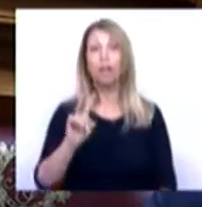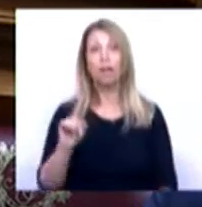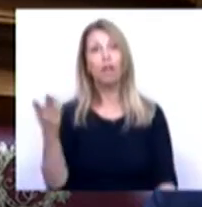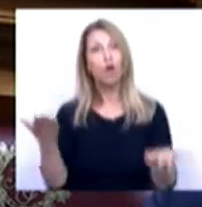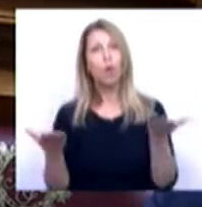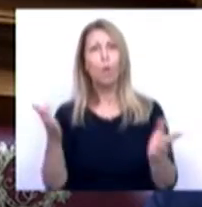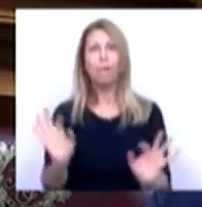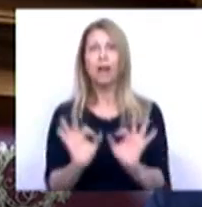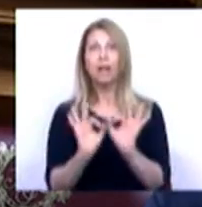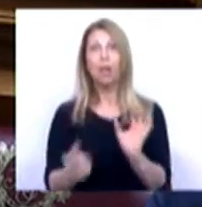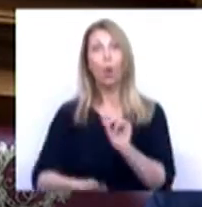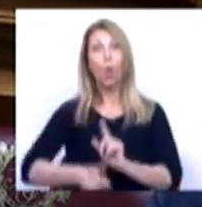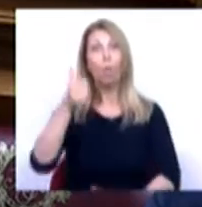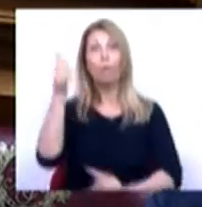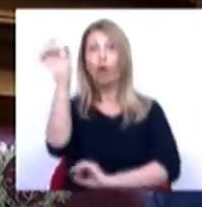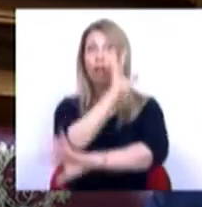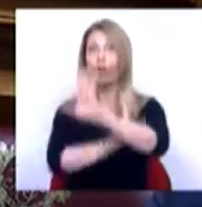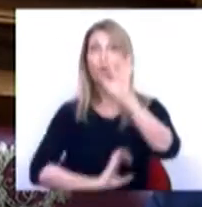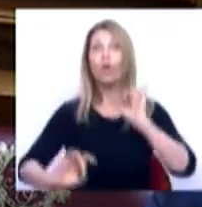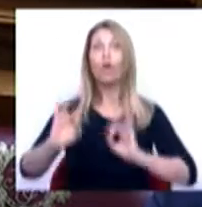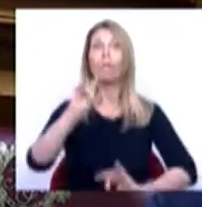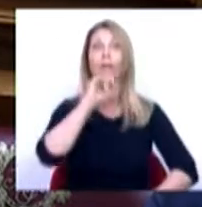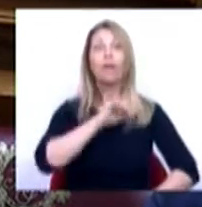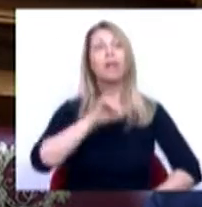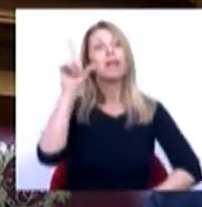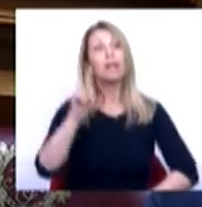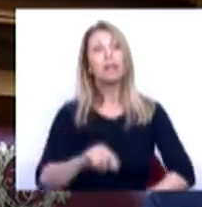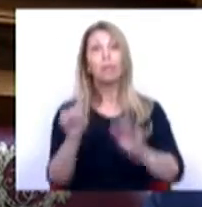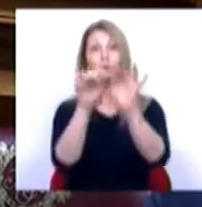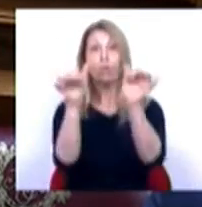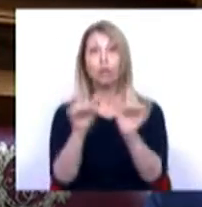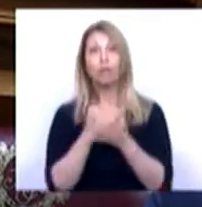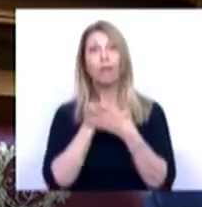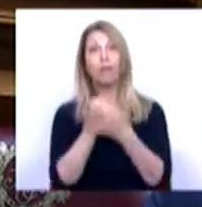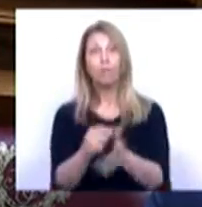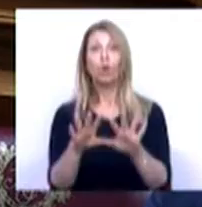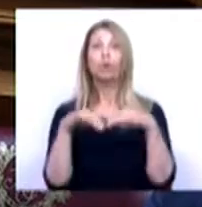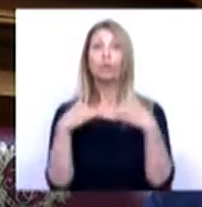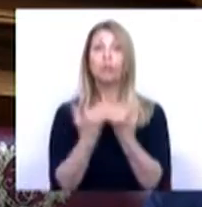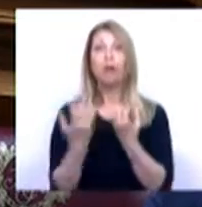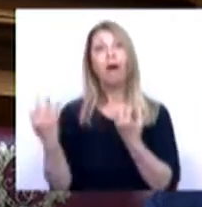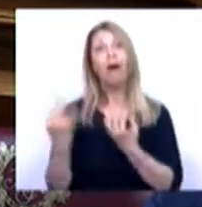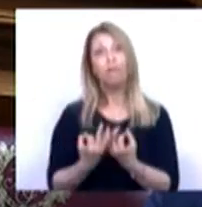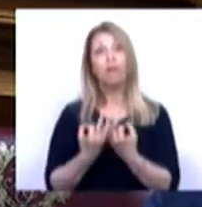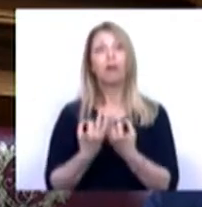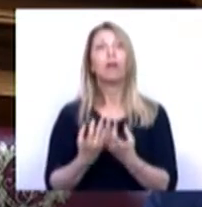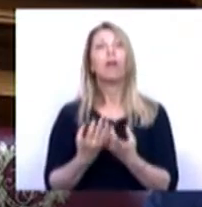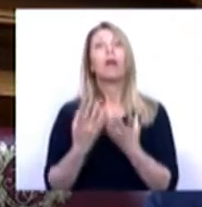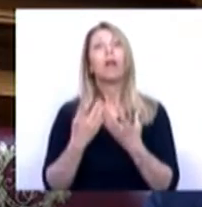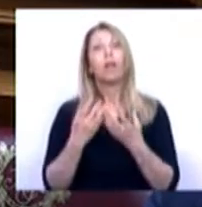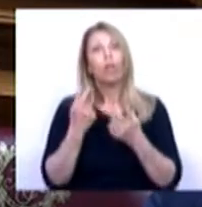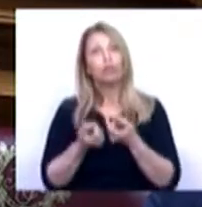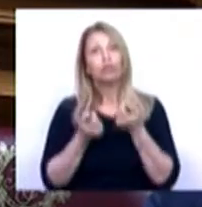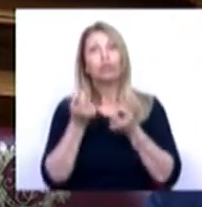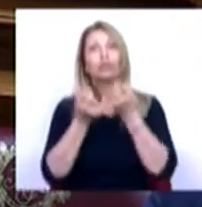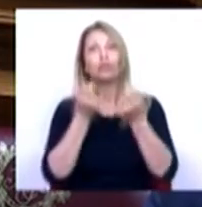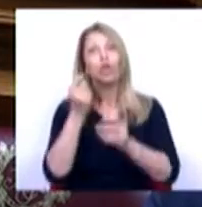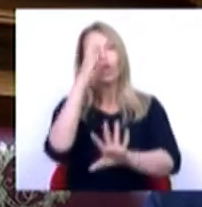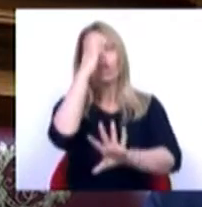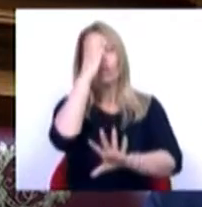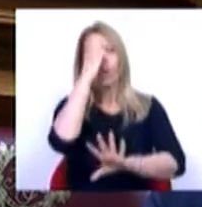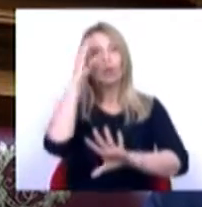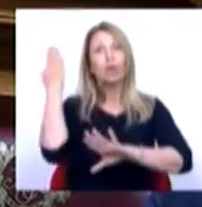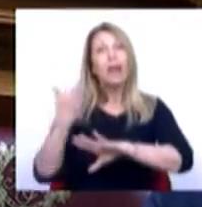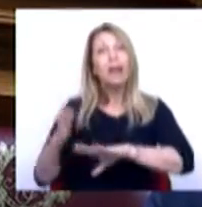com o melhor da Europa e com um sistema de ação social que verdadeiramente, bloco a bloco, se esforça para não deixar ninguém para